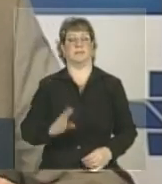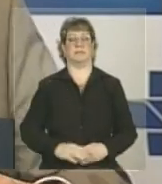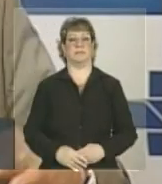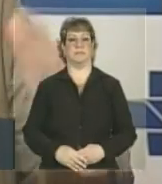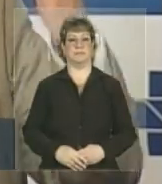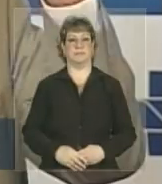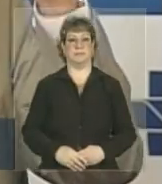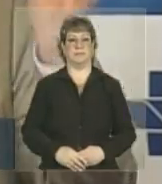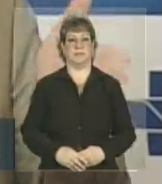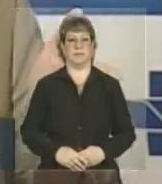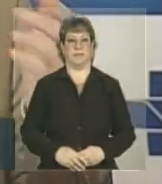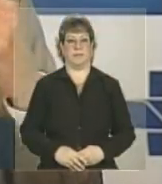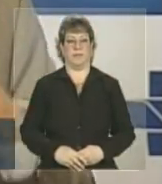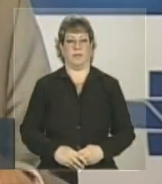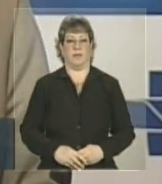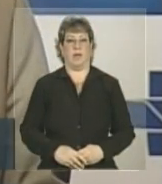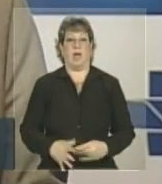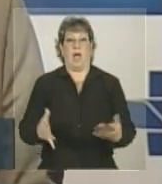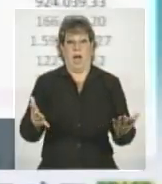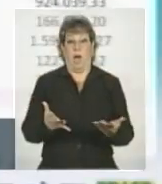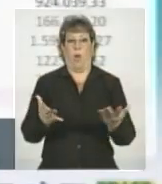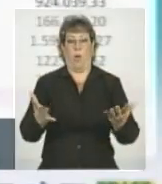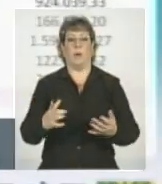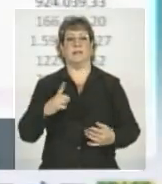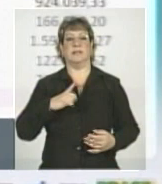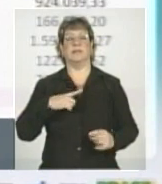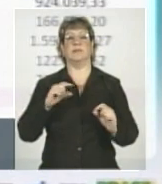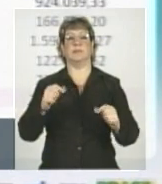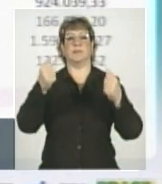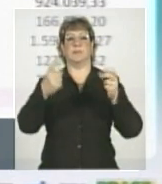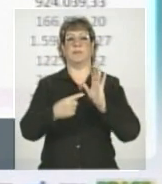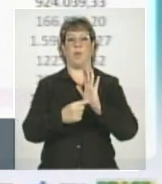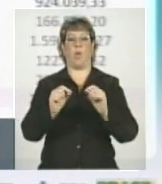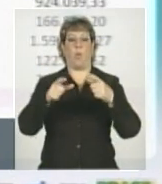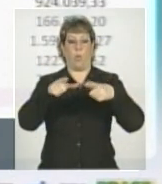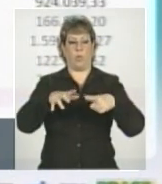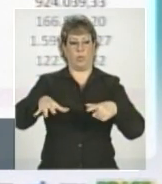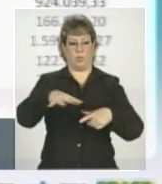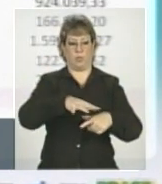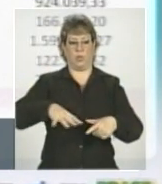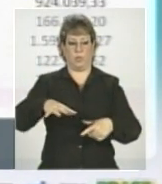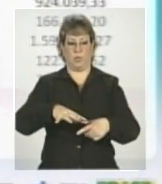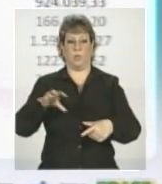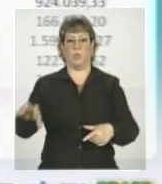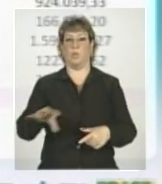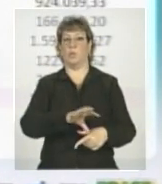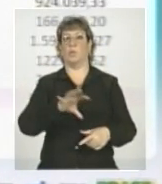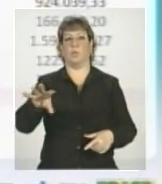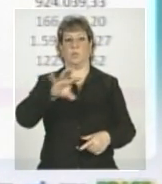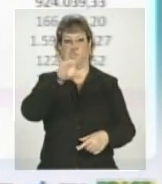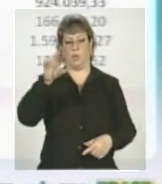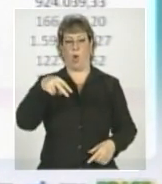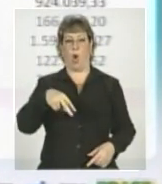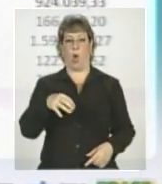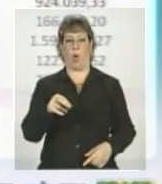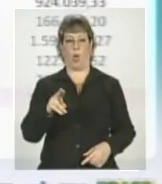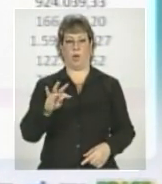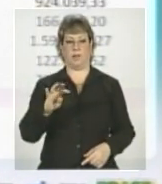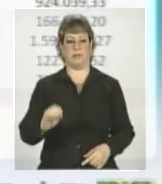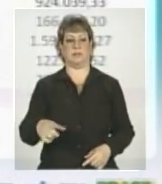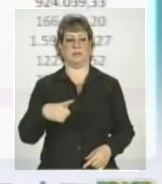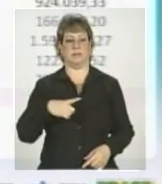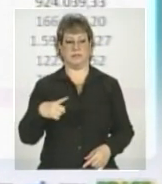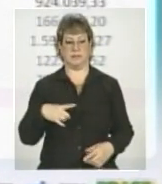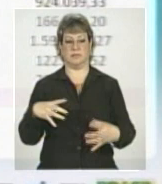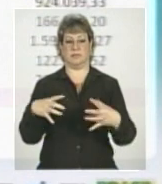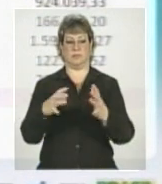Pode passar. Aí a gente tem agora, por região, né, só a síntese, na região norte, a gente